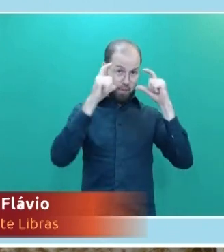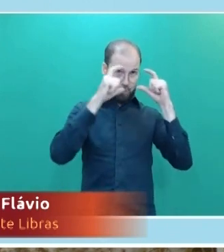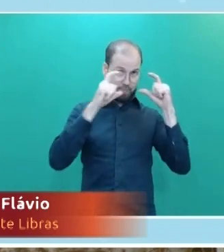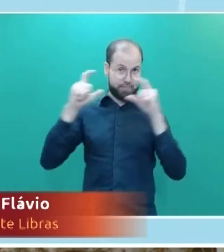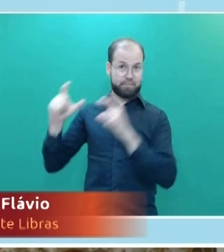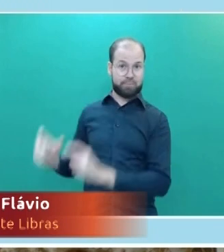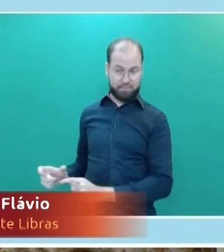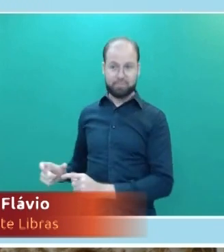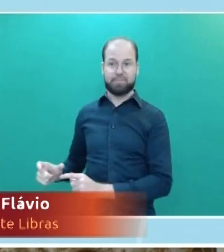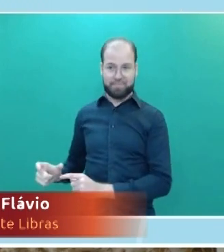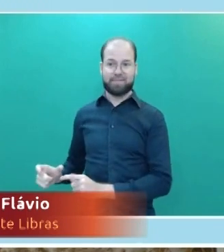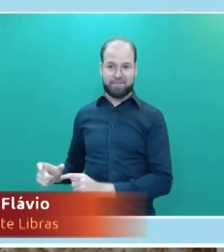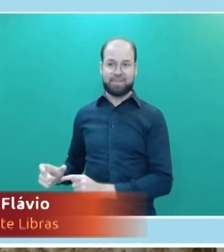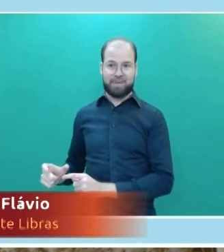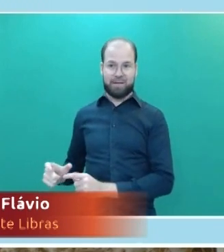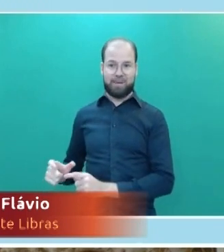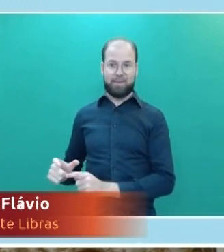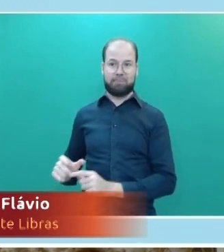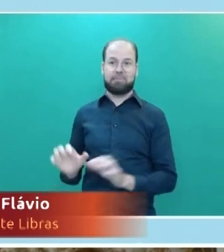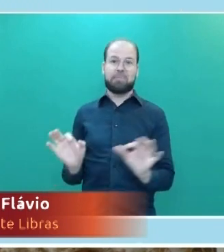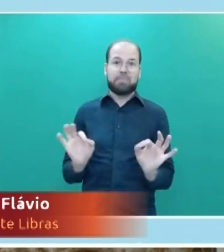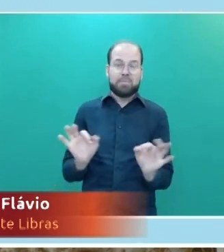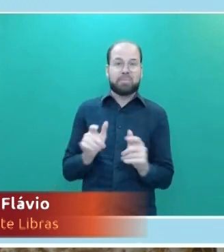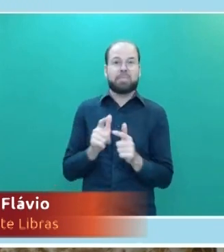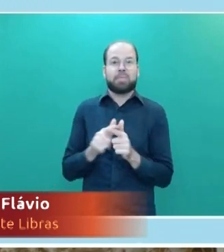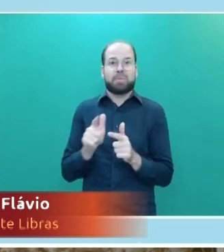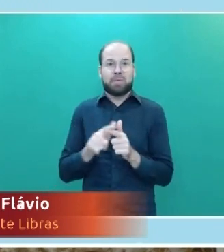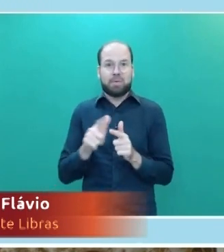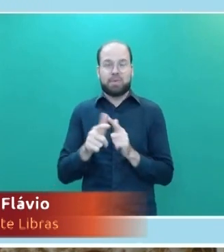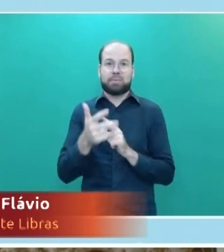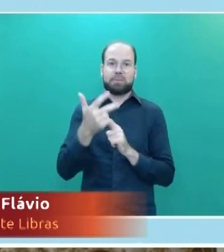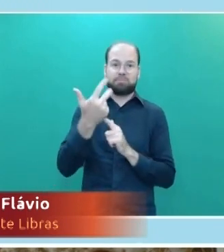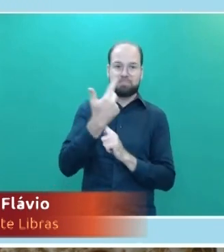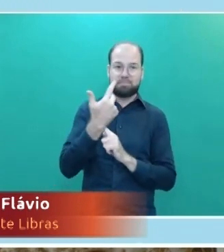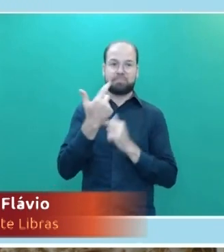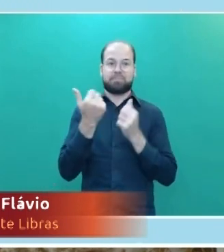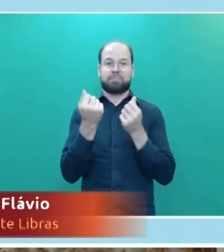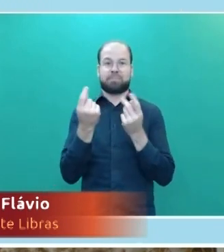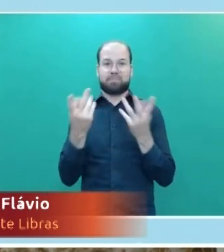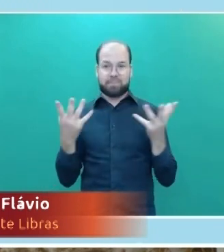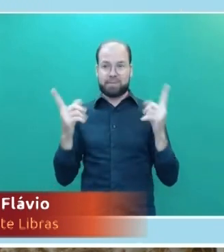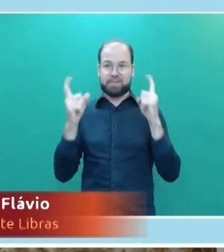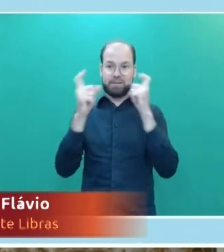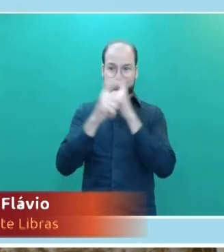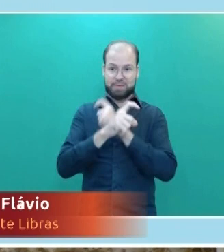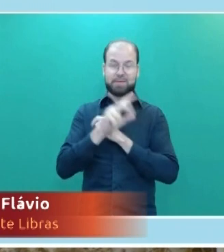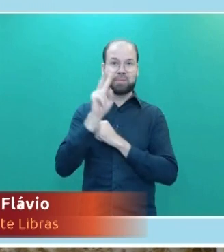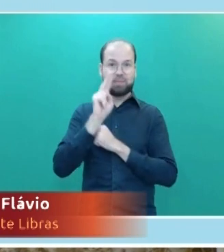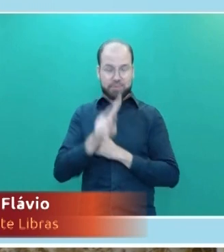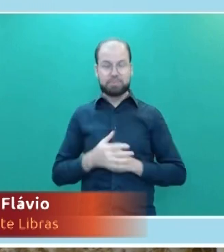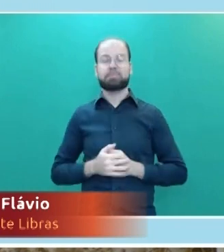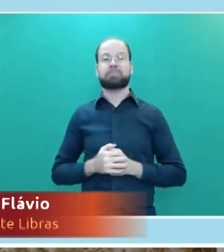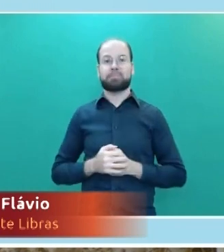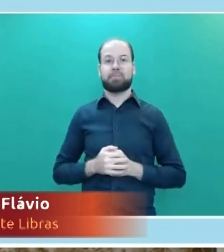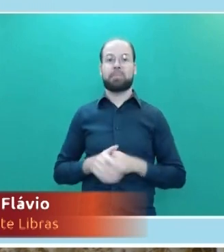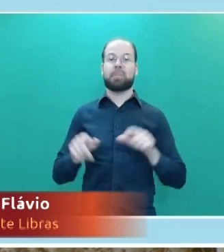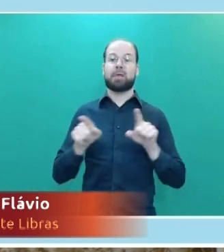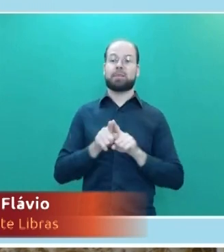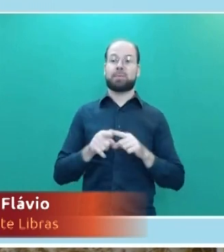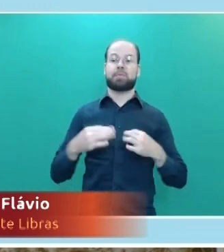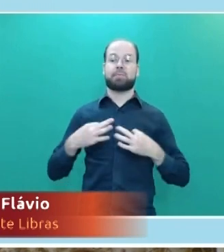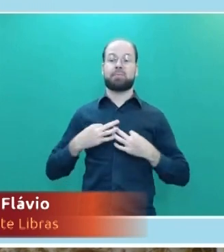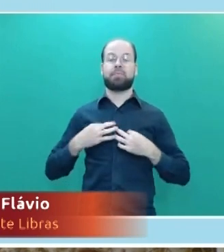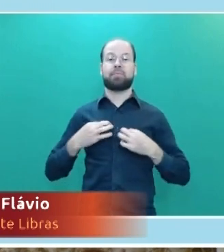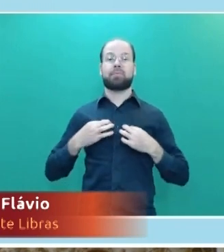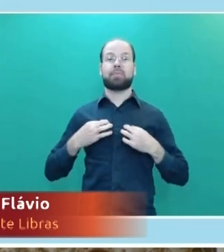não dar algum problema aqui com a lente, né, e me dificultar enxergar. Visto uma roupa,